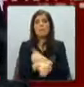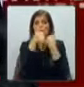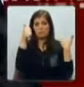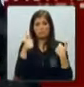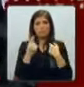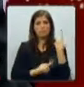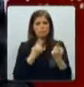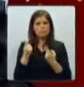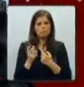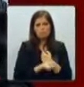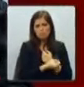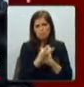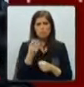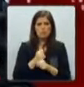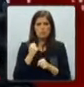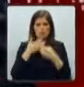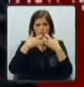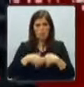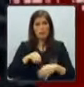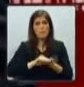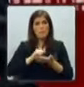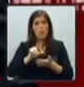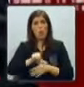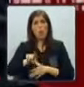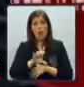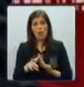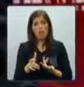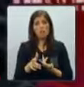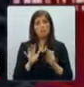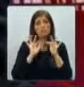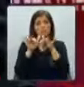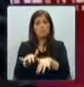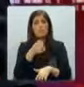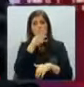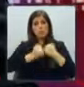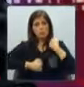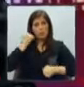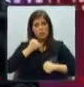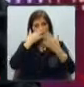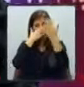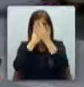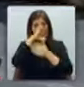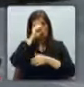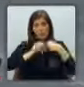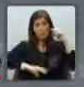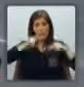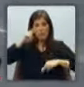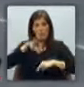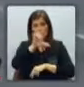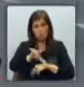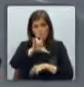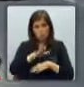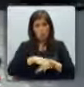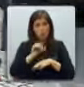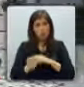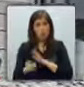algumas dezenas de trabalhadores e sindicalistas da administração local juntaram-se esta manhã em protesto junto ao Ministério das Finanças em Lisboa em causa